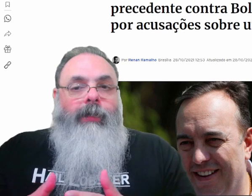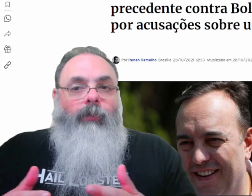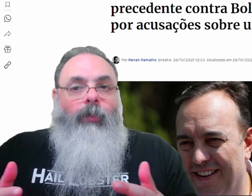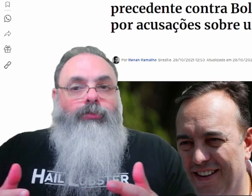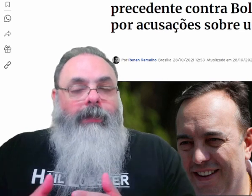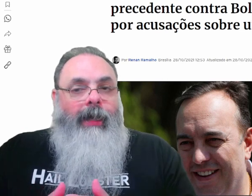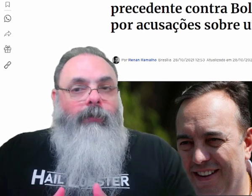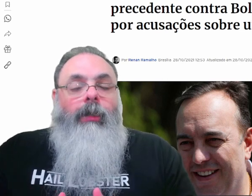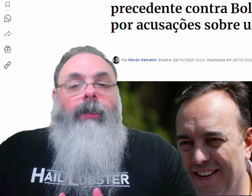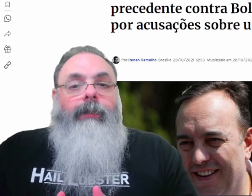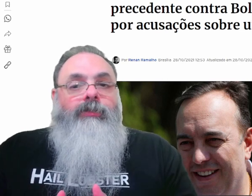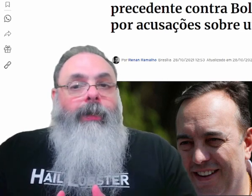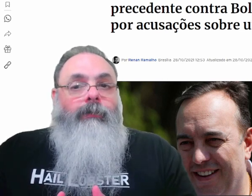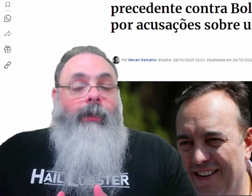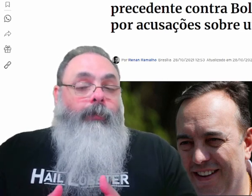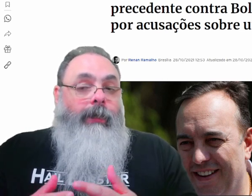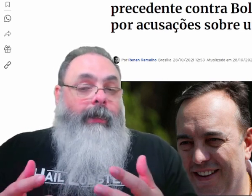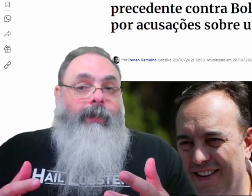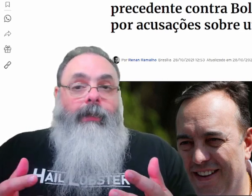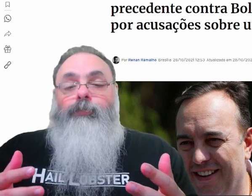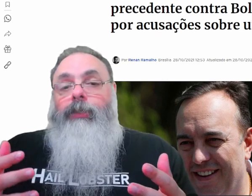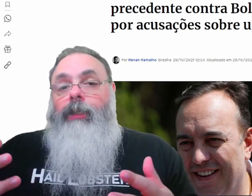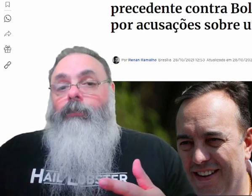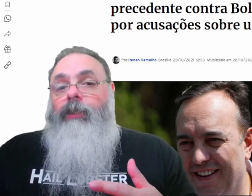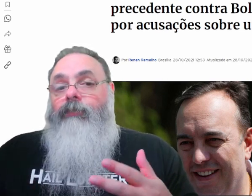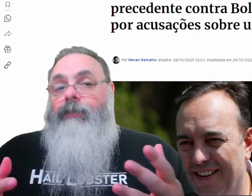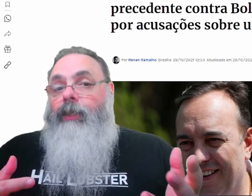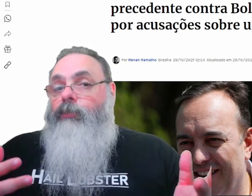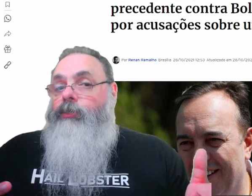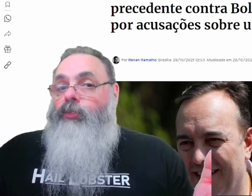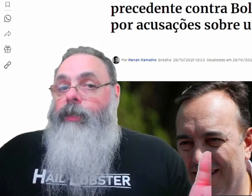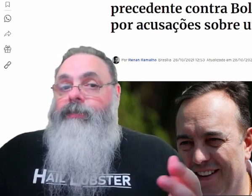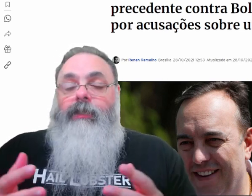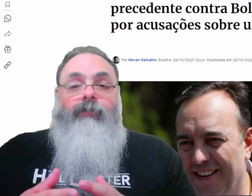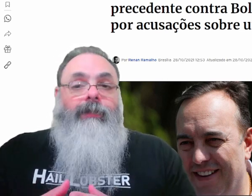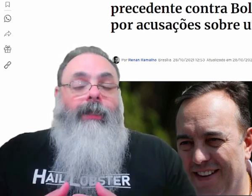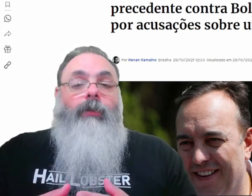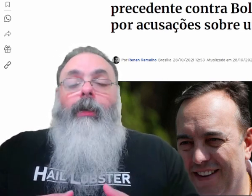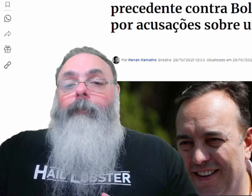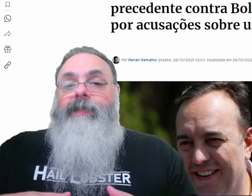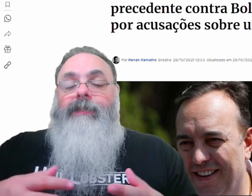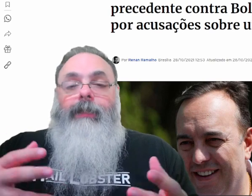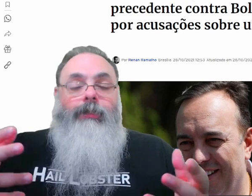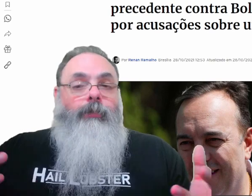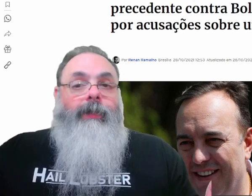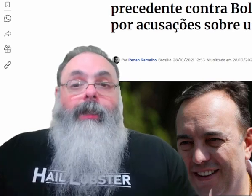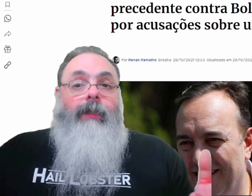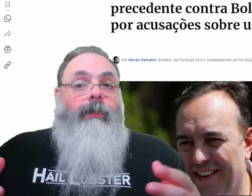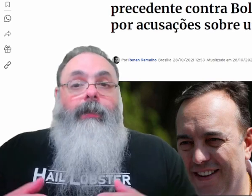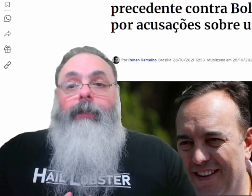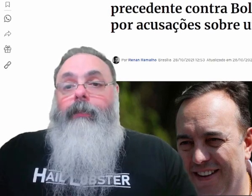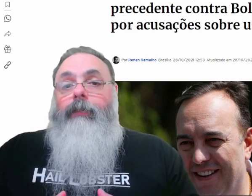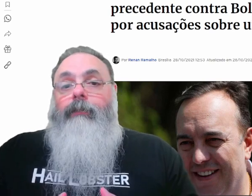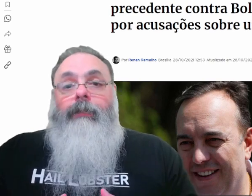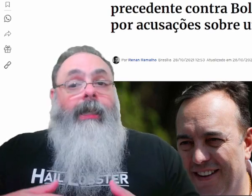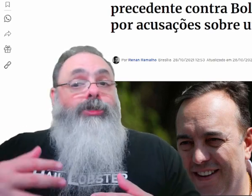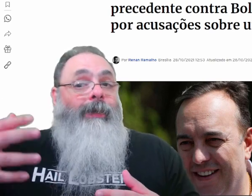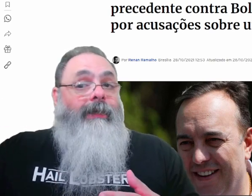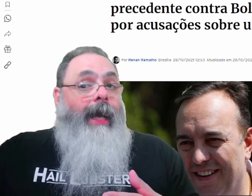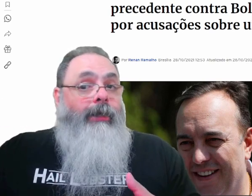sombra sobre o bolsonaro nesse meio tempo e lembra eles poderiam ter inventado outras coisas têm inventado precedente para